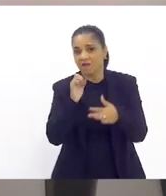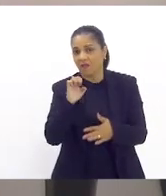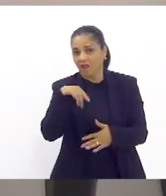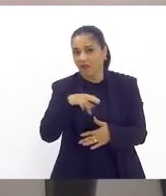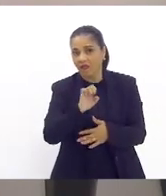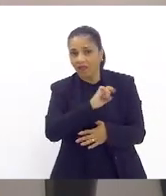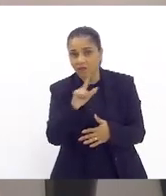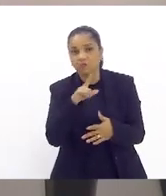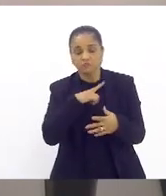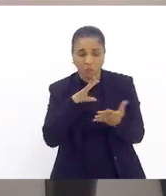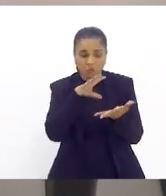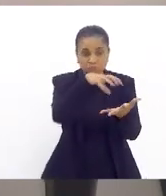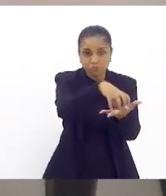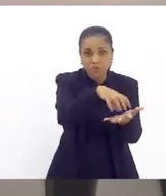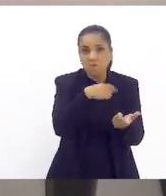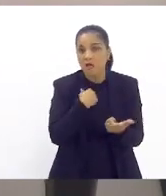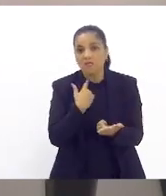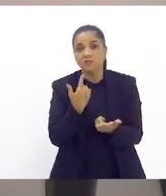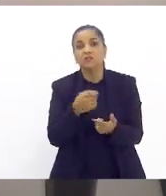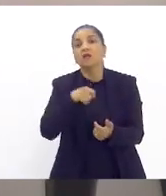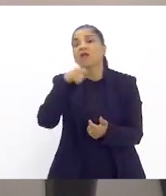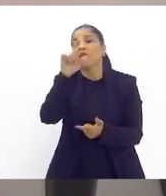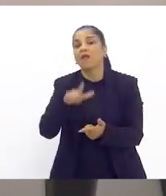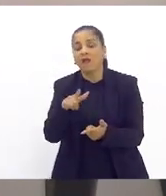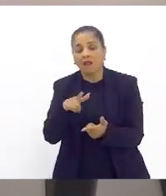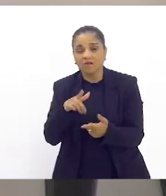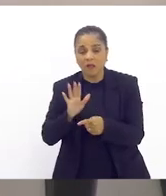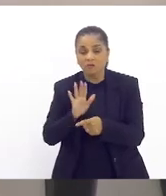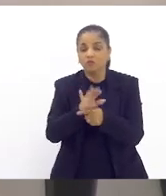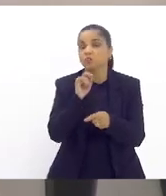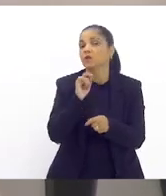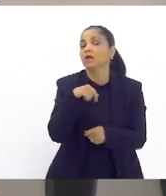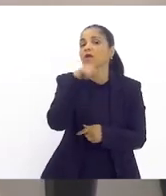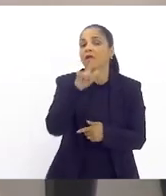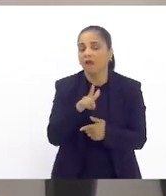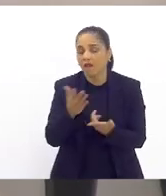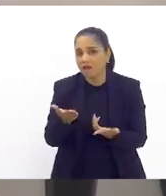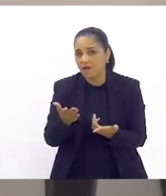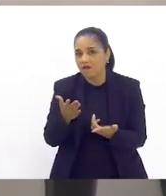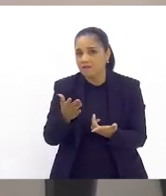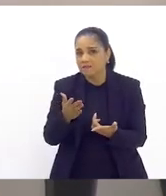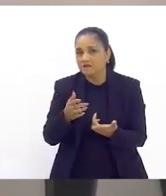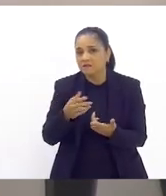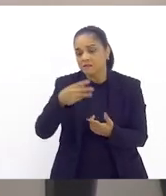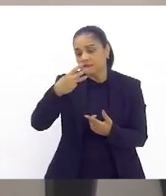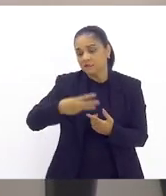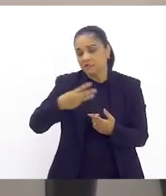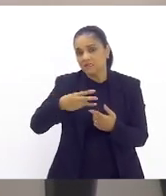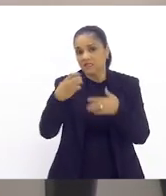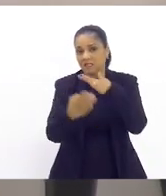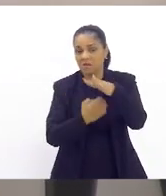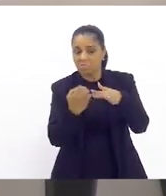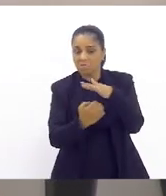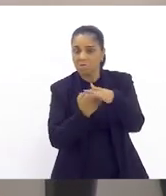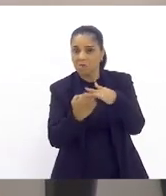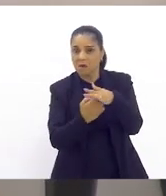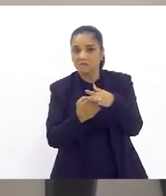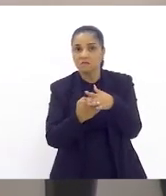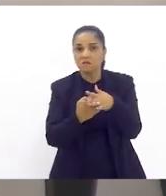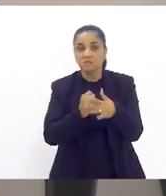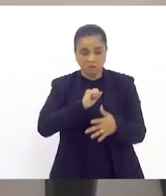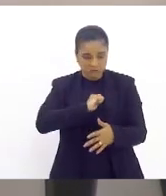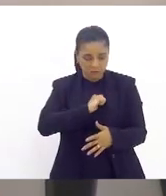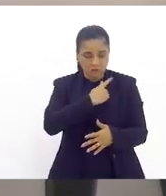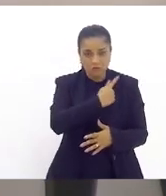uma unidade no outro distrito Mas quem atende são as as terceirizadas que tem que atender São Gonçalo